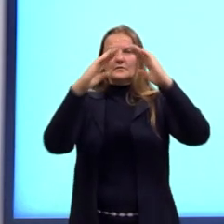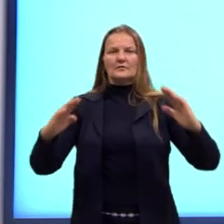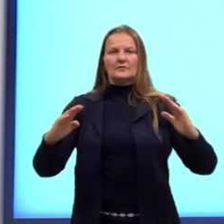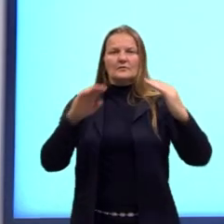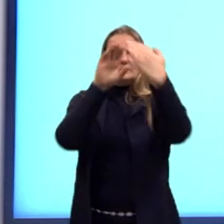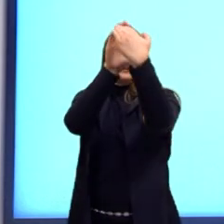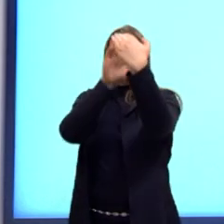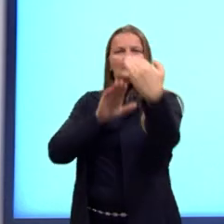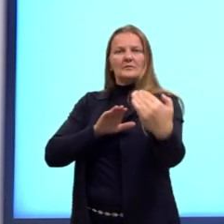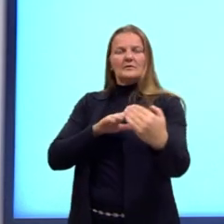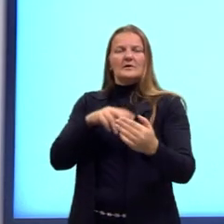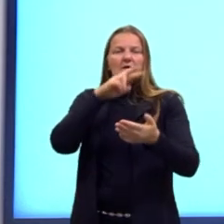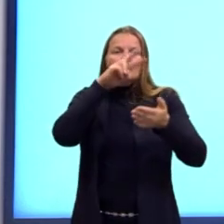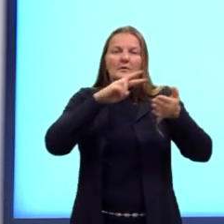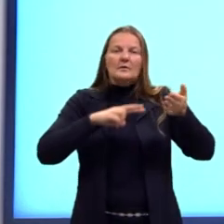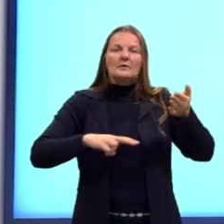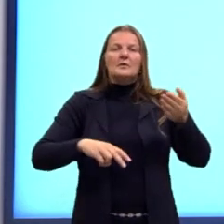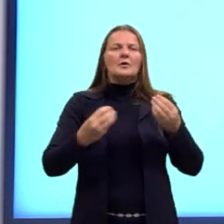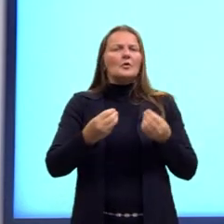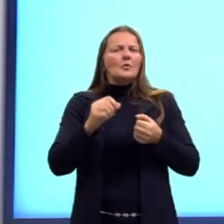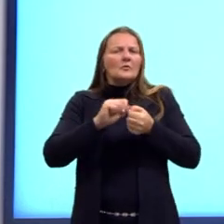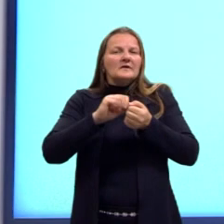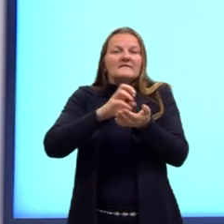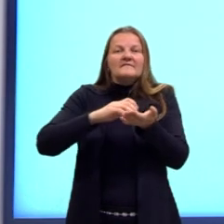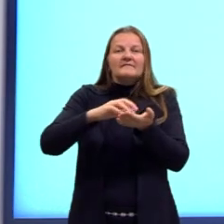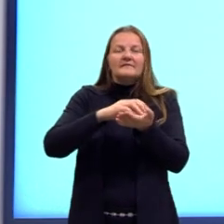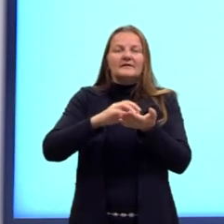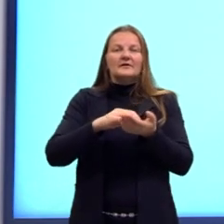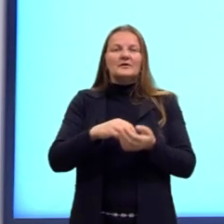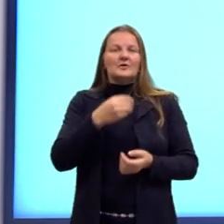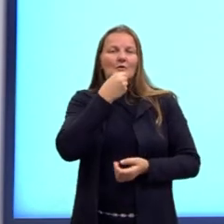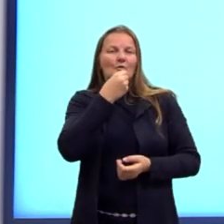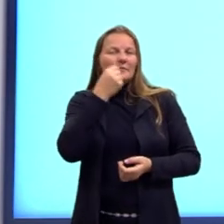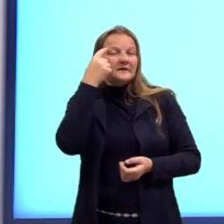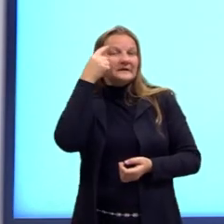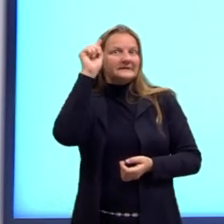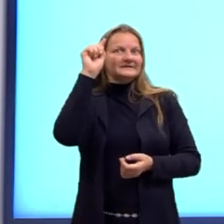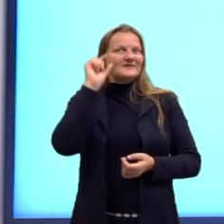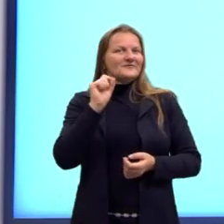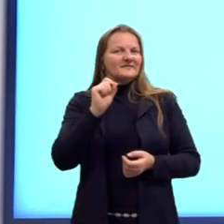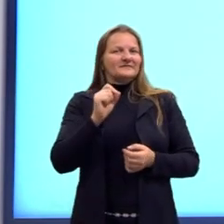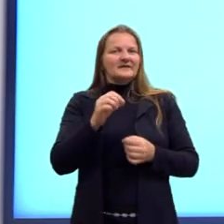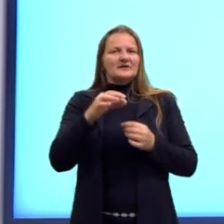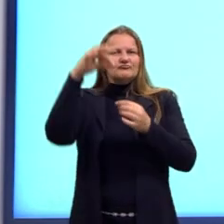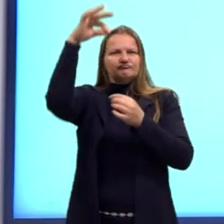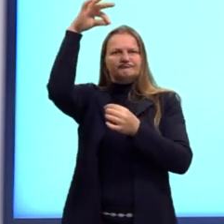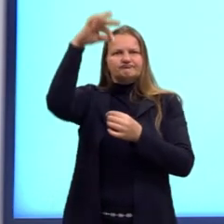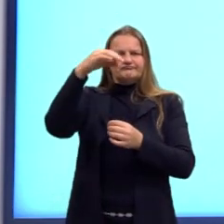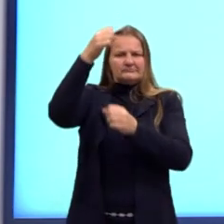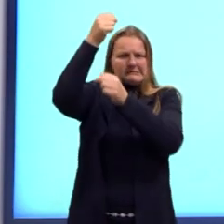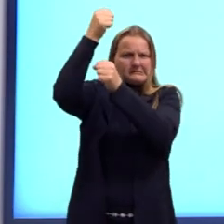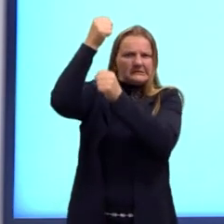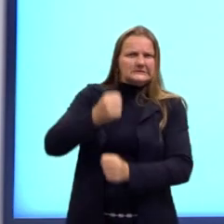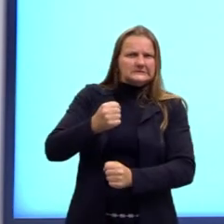Lemos tá para desenvolver tal cálculo o Thales ficou uma vara verticalmente no chão Aqui